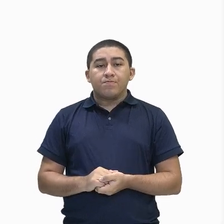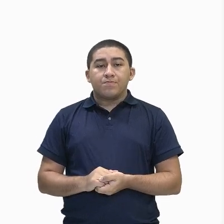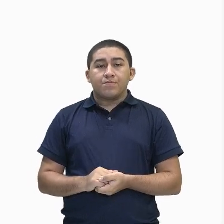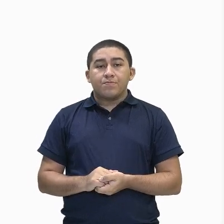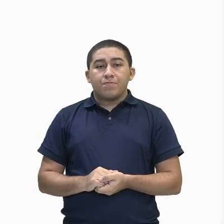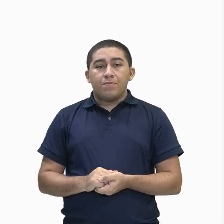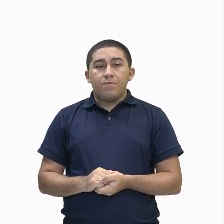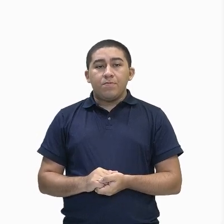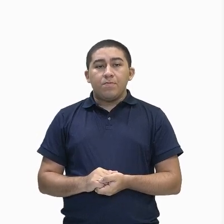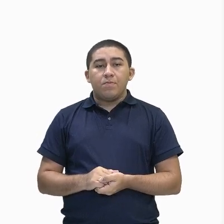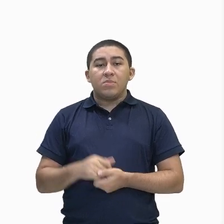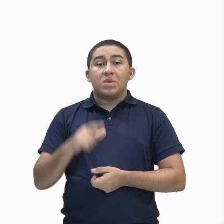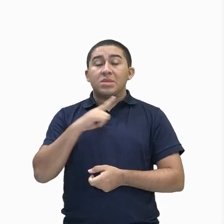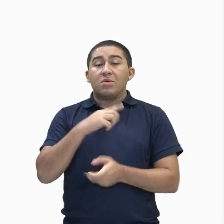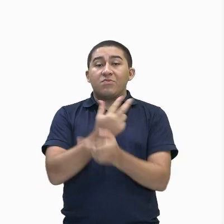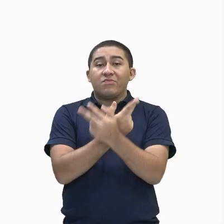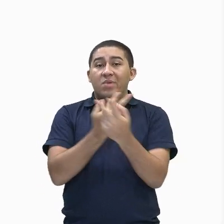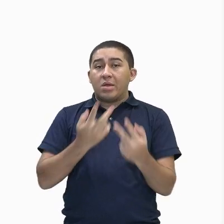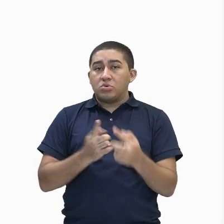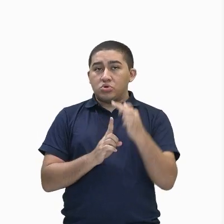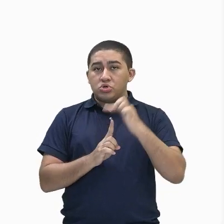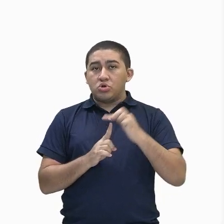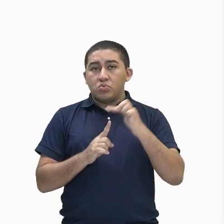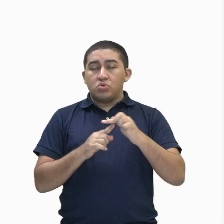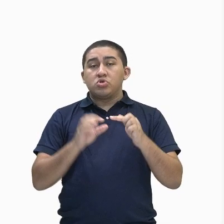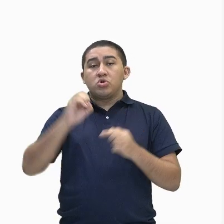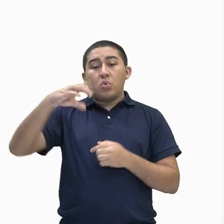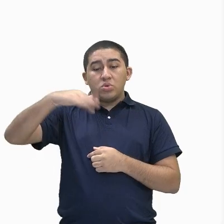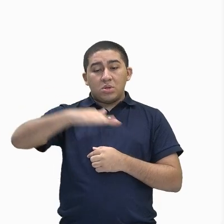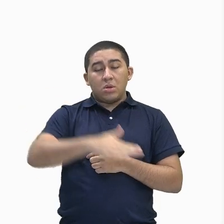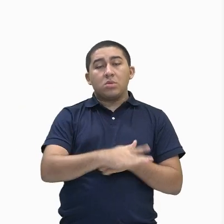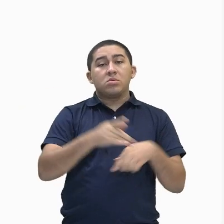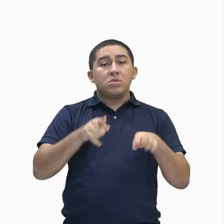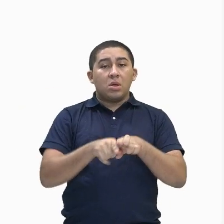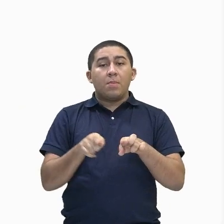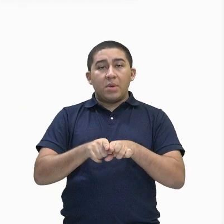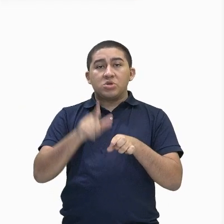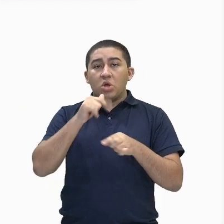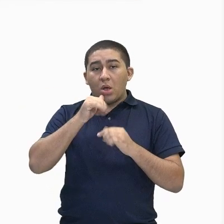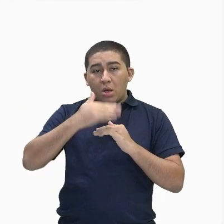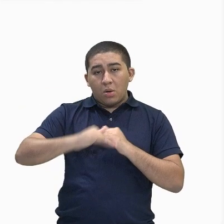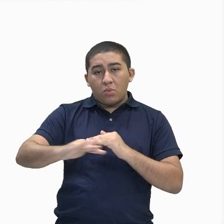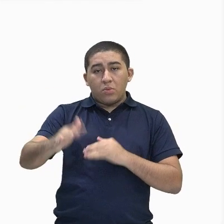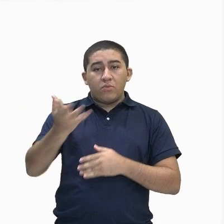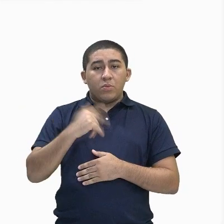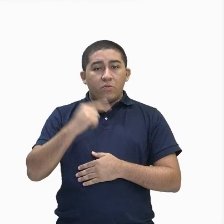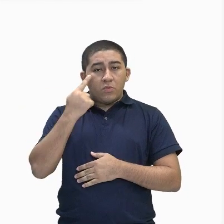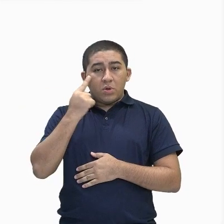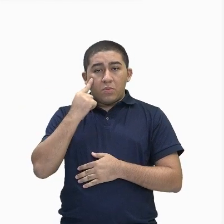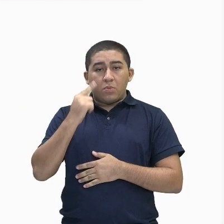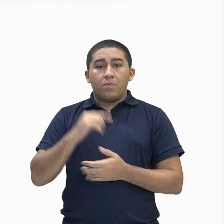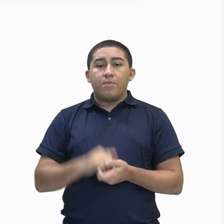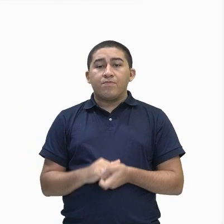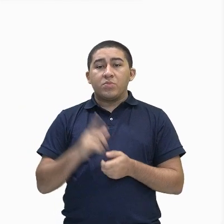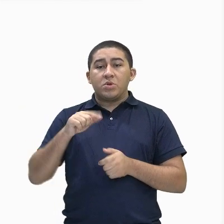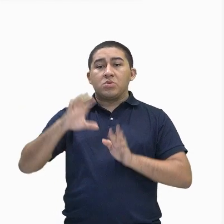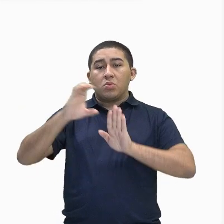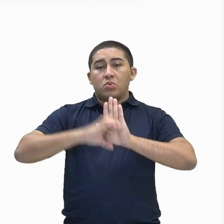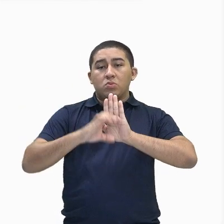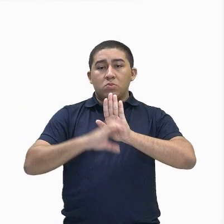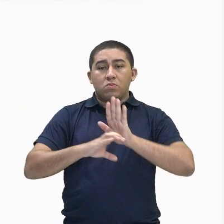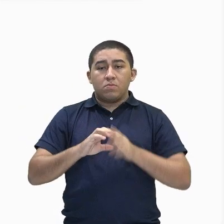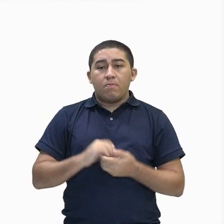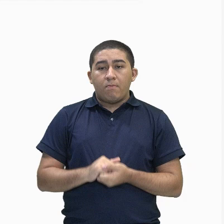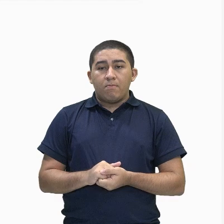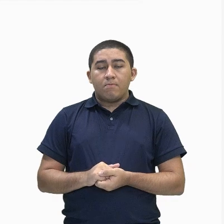tipos de correntes marítimas ou oceânicas. Então, vamos observar o conceito de corrente marítima de